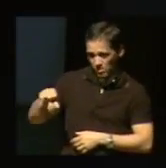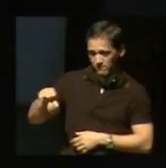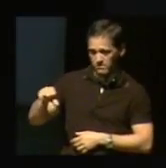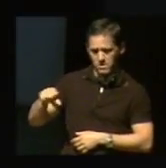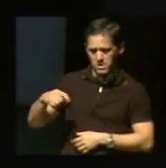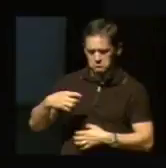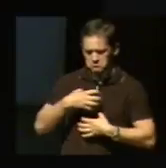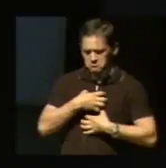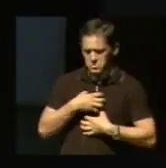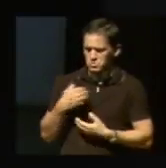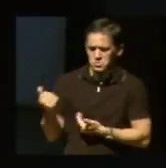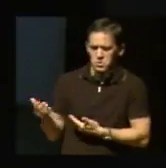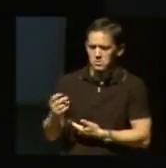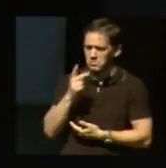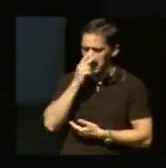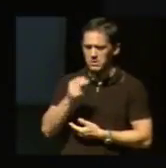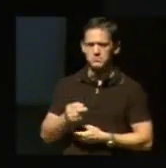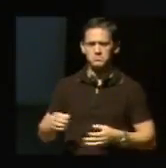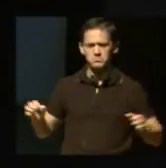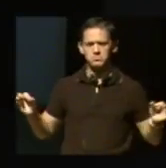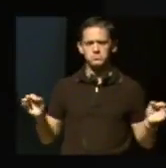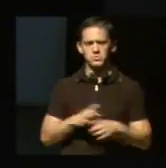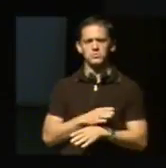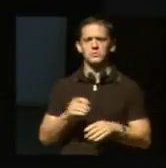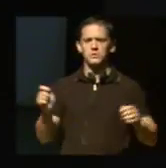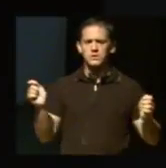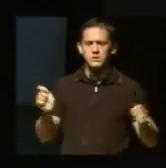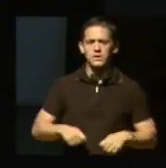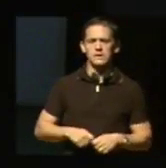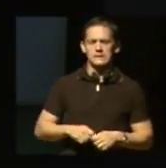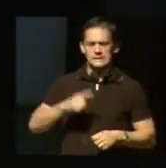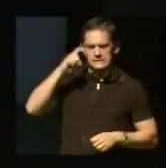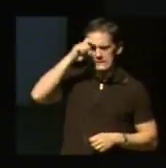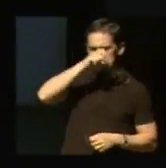idade, pronto para enfrentar esse grande desafio que é